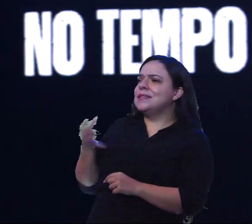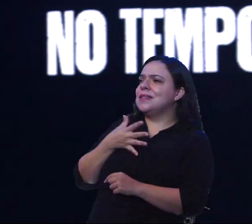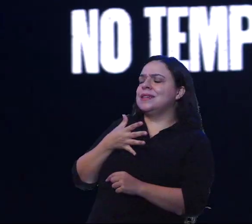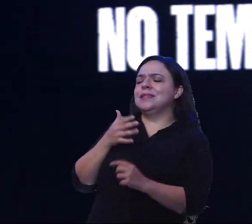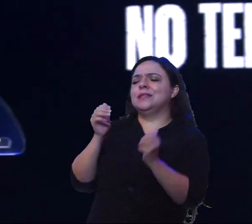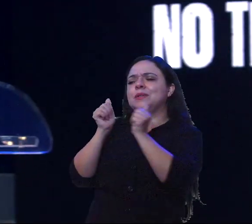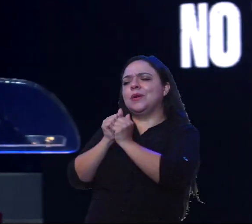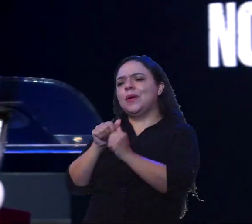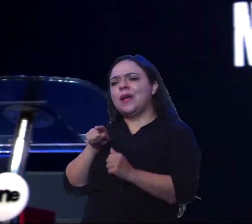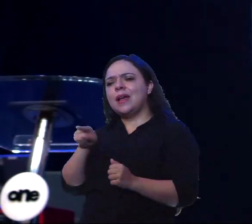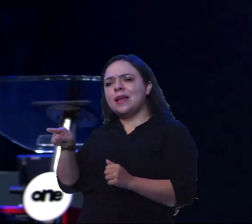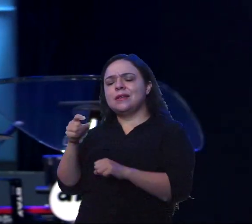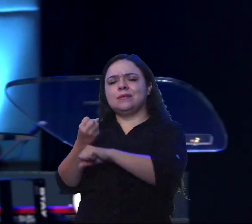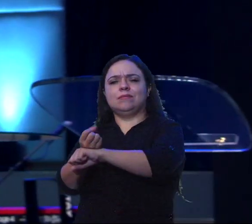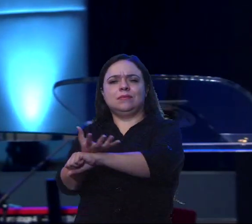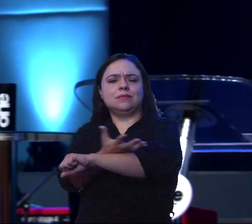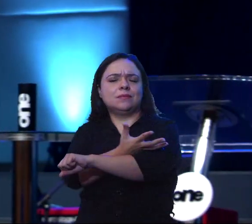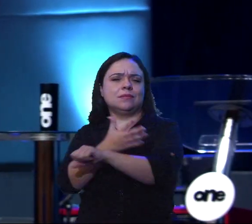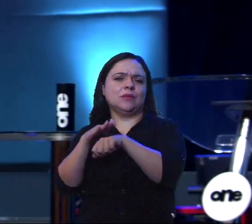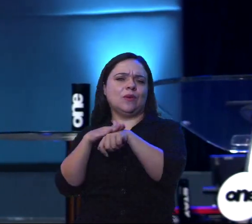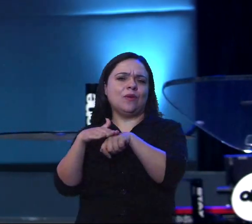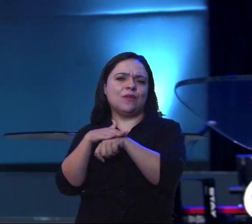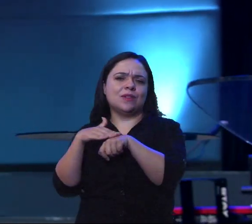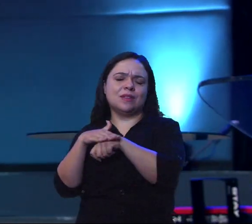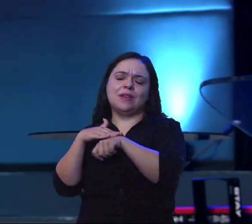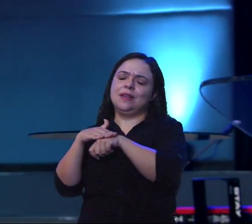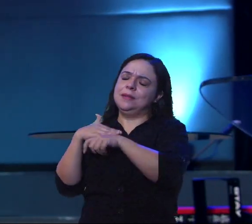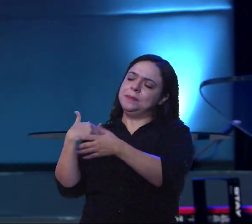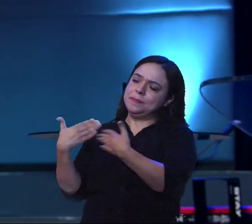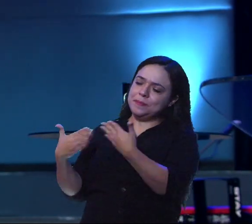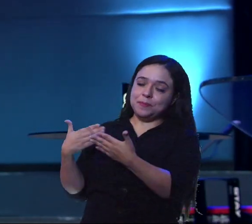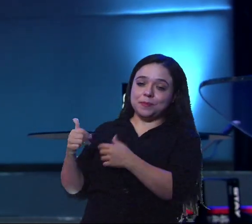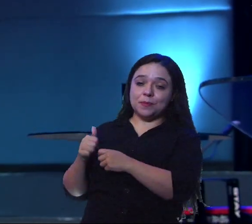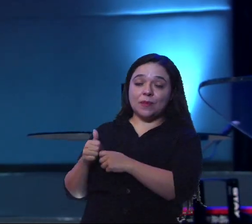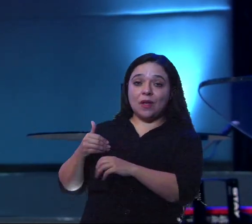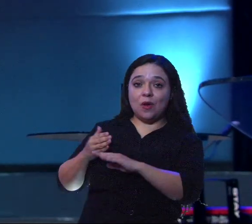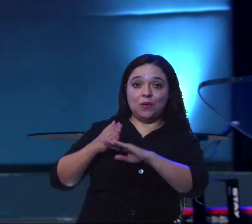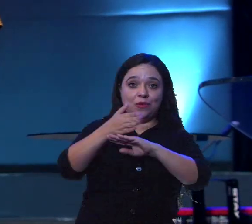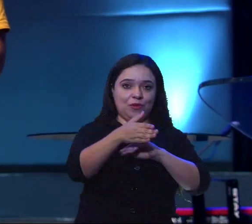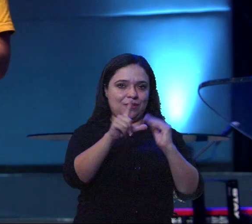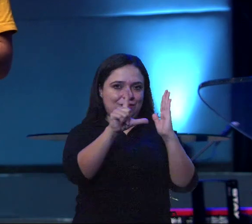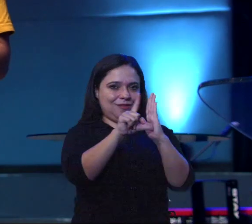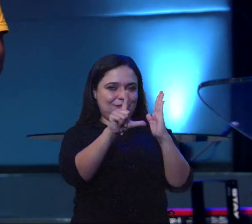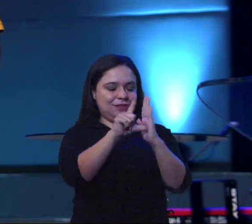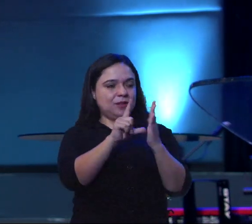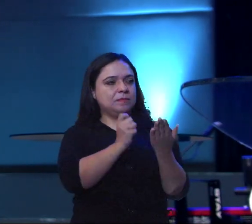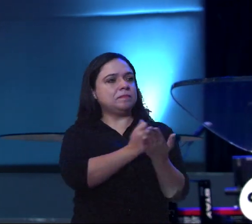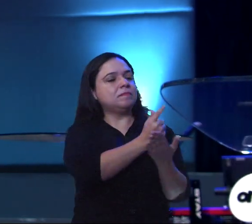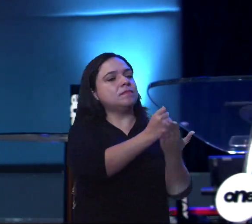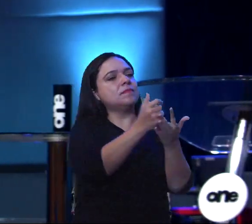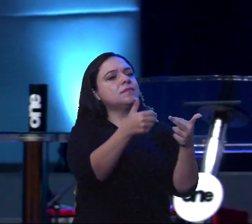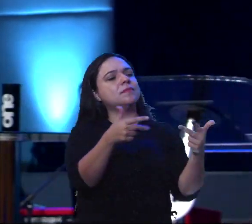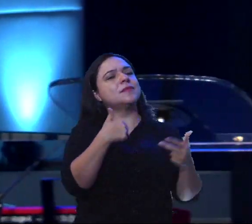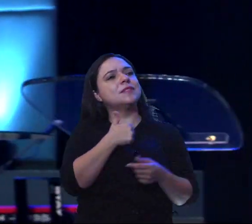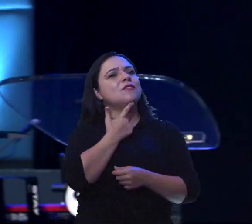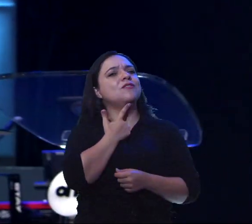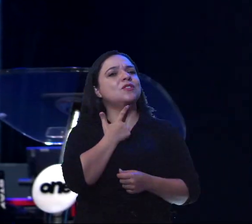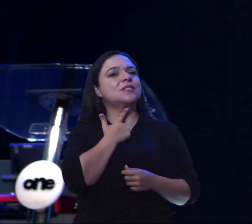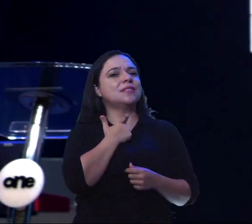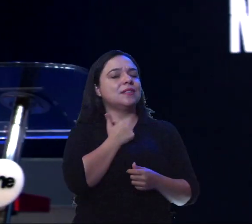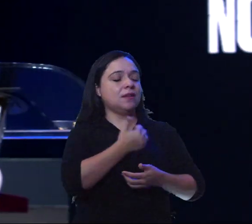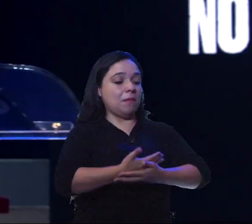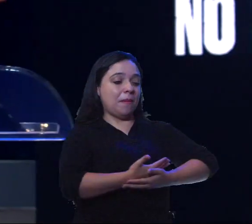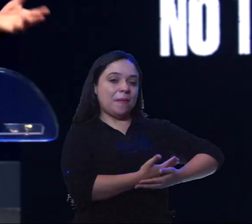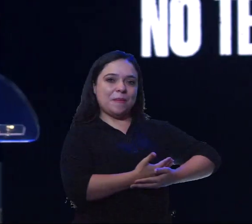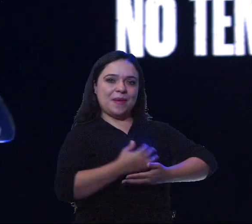com eles estavam ainda muito emocionados, conversamos sobre isso alguns dias. E eu saí um dia numa loja para comprar algumas coisas, e eu tive vontade de comprar uma roupinha de